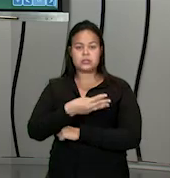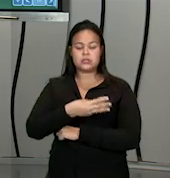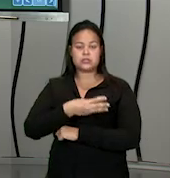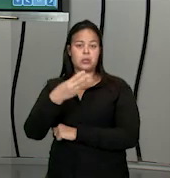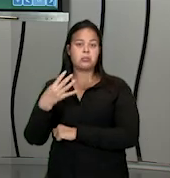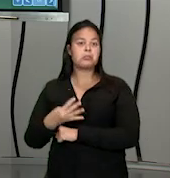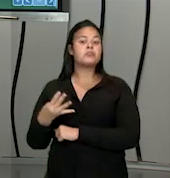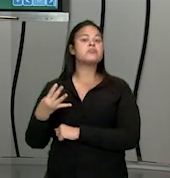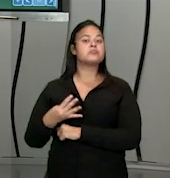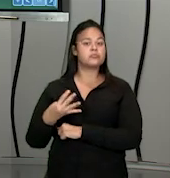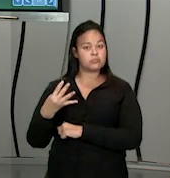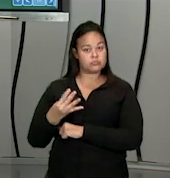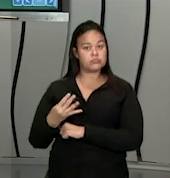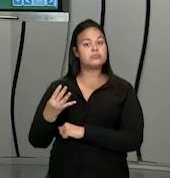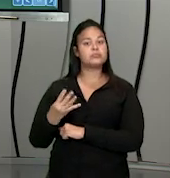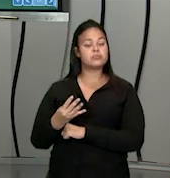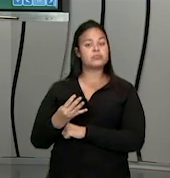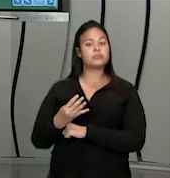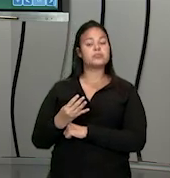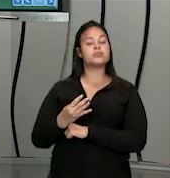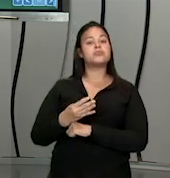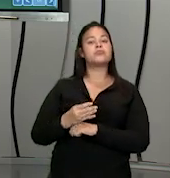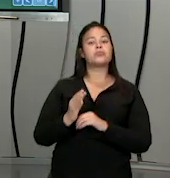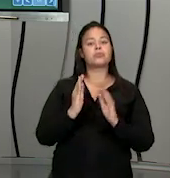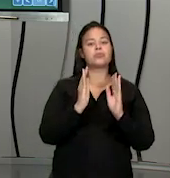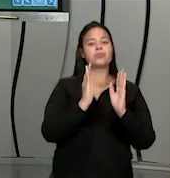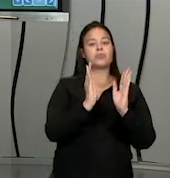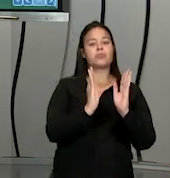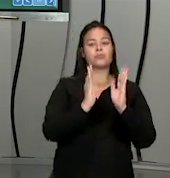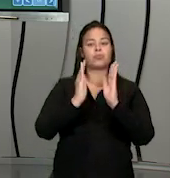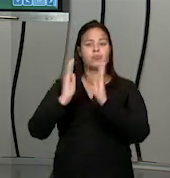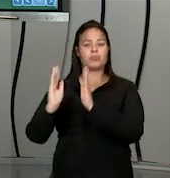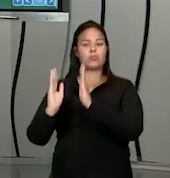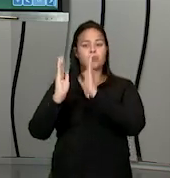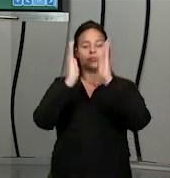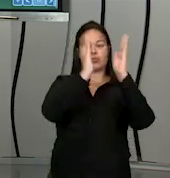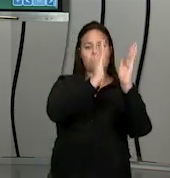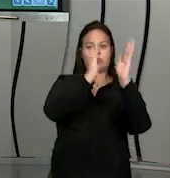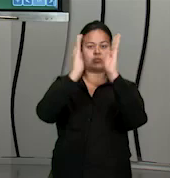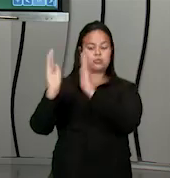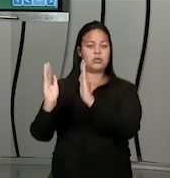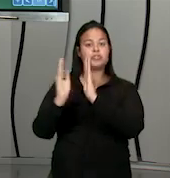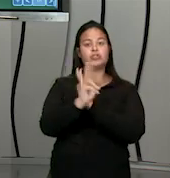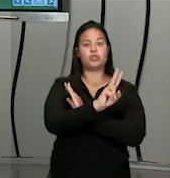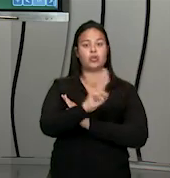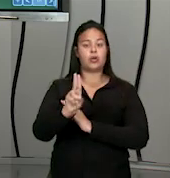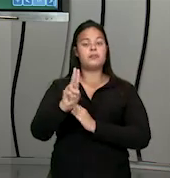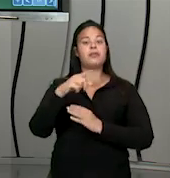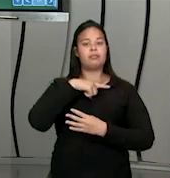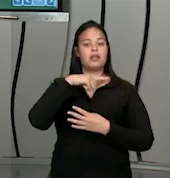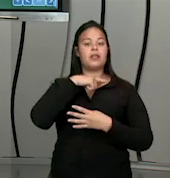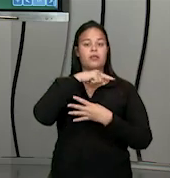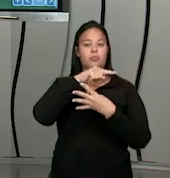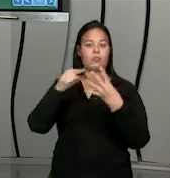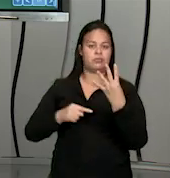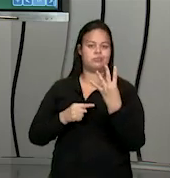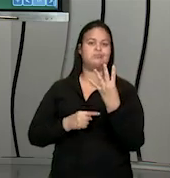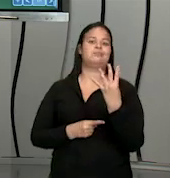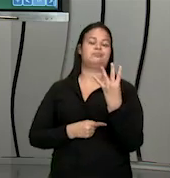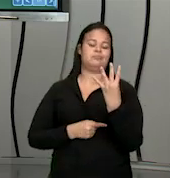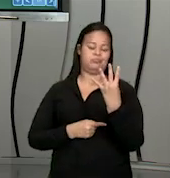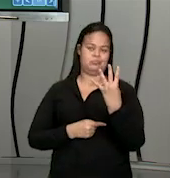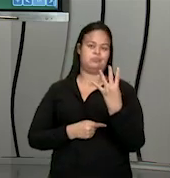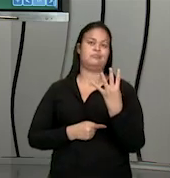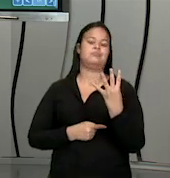quarta parte. É o que a gente chama de quadrante, né? Porque está dividido em 4. Então, primeiro quadrante, segundo quadrante, terceiro quadrante,